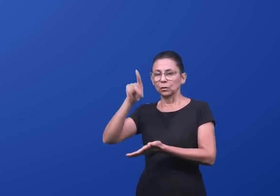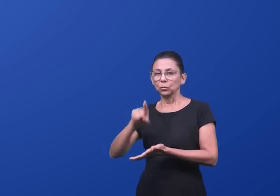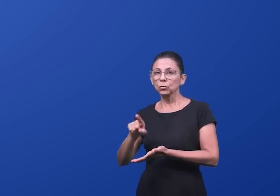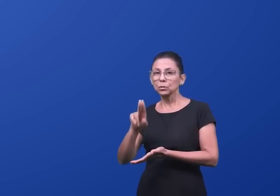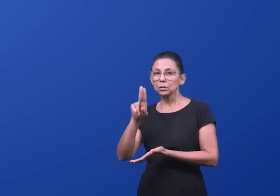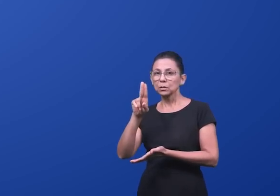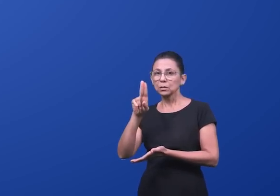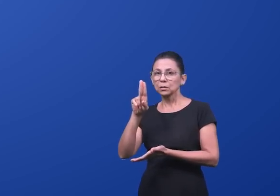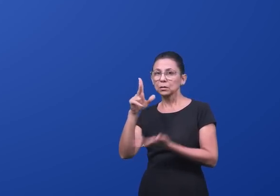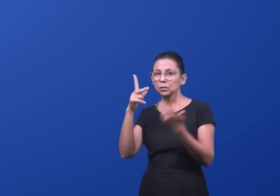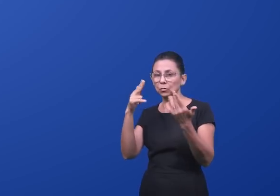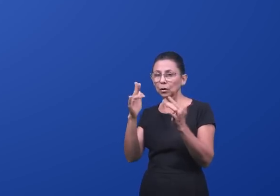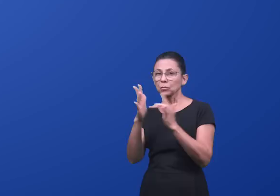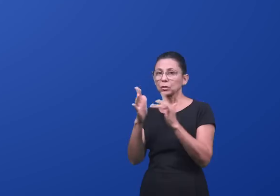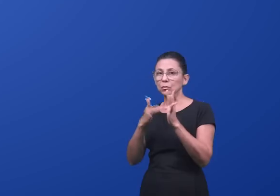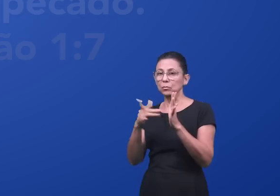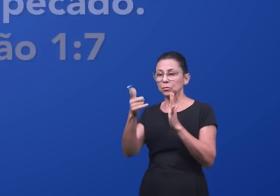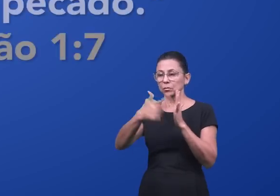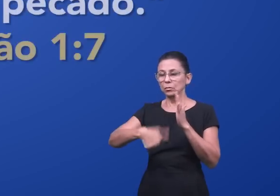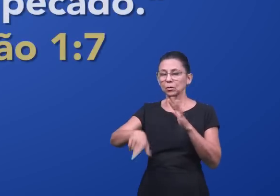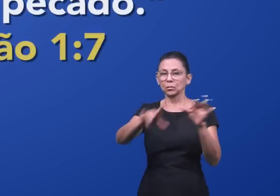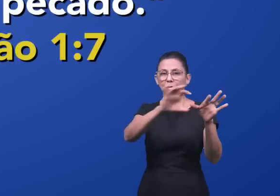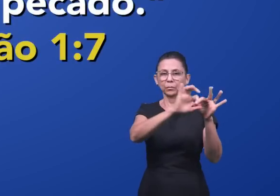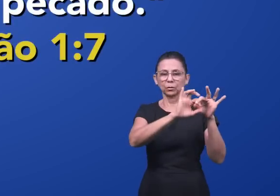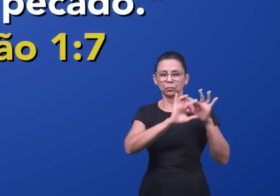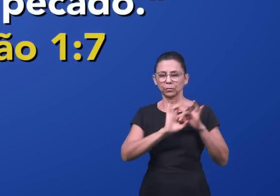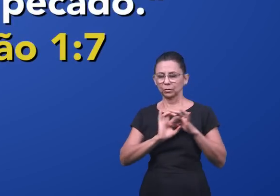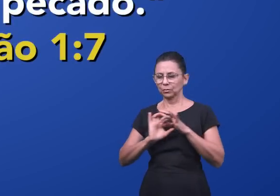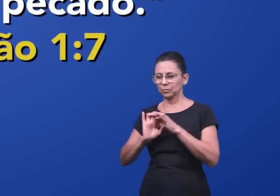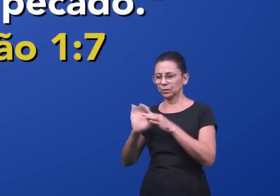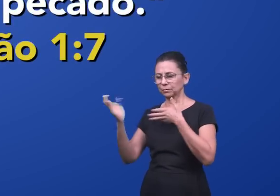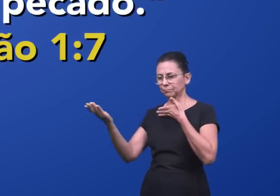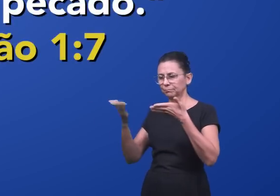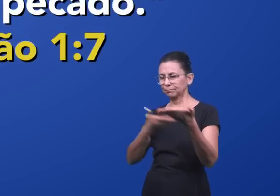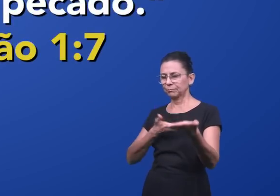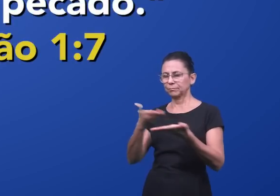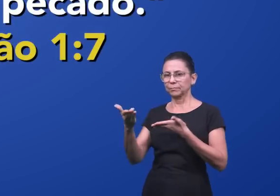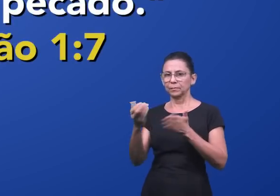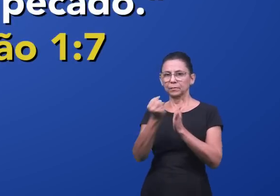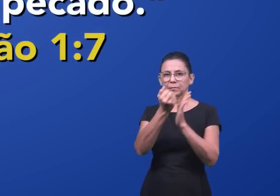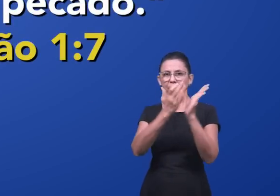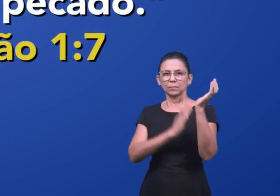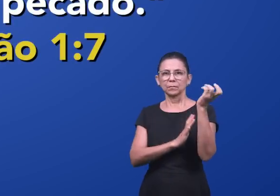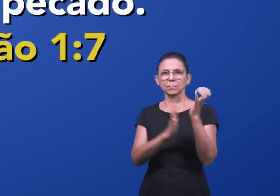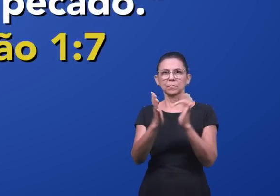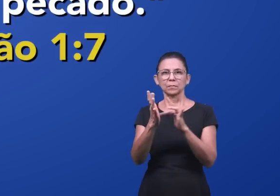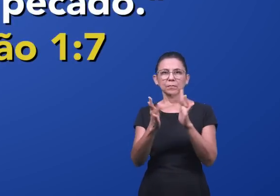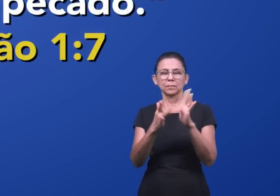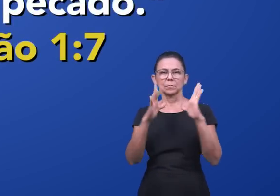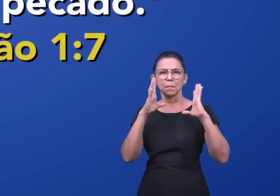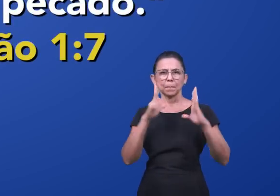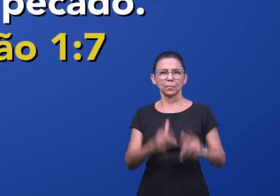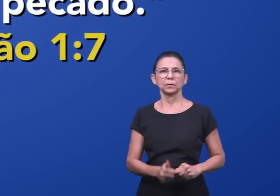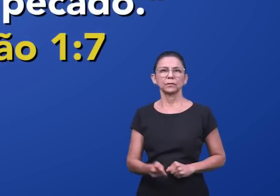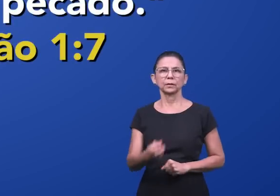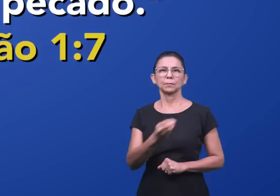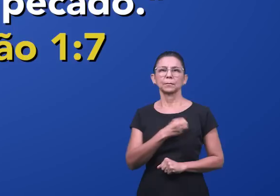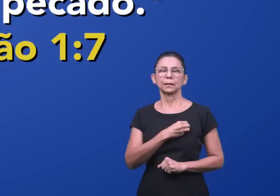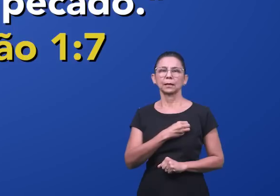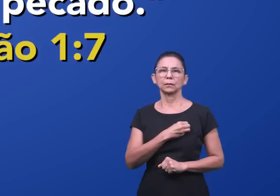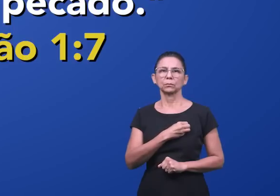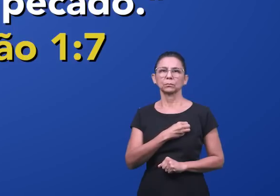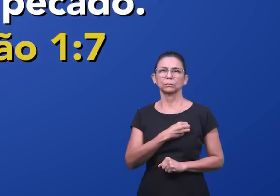de 1 João 1,7 nos diz: mas se andarmos na luz, assim como ele está na luz,